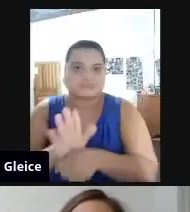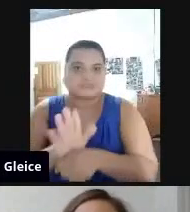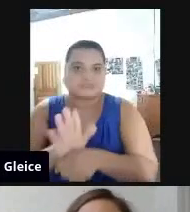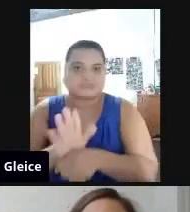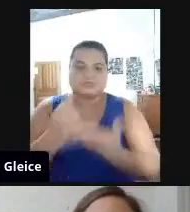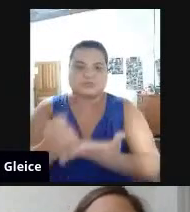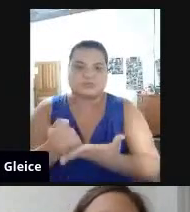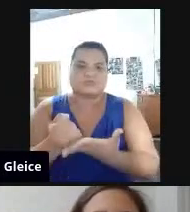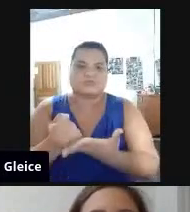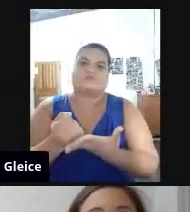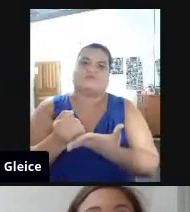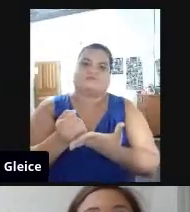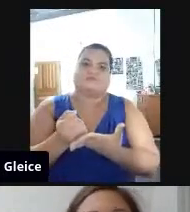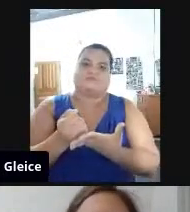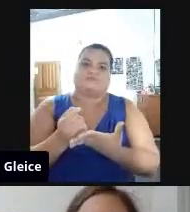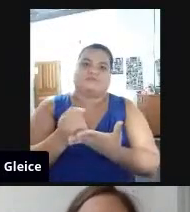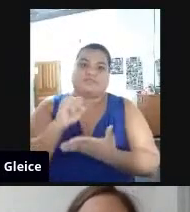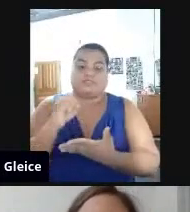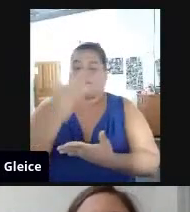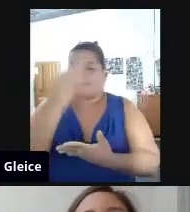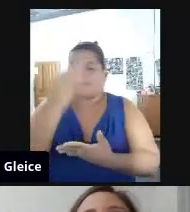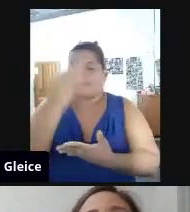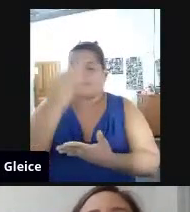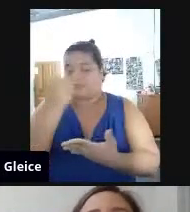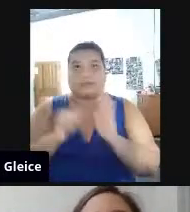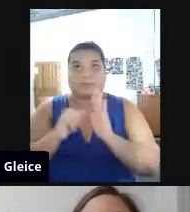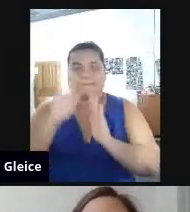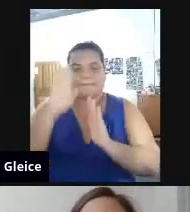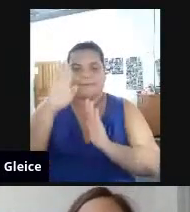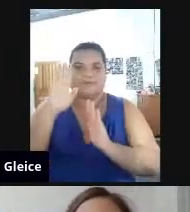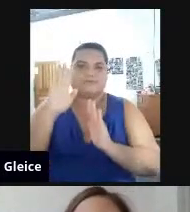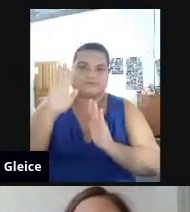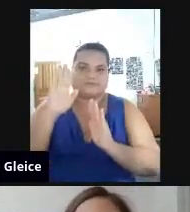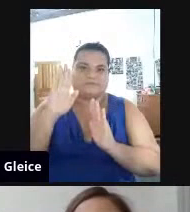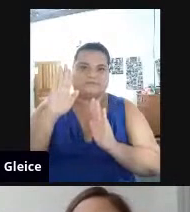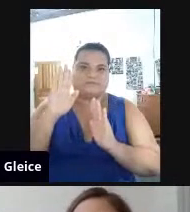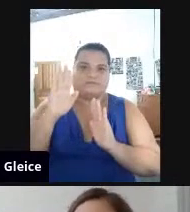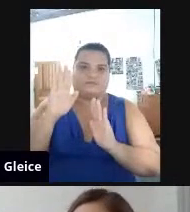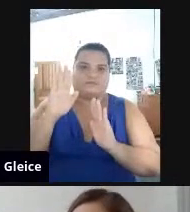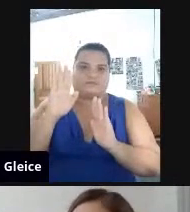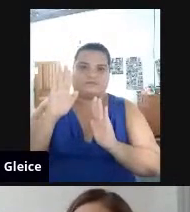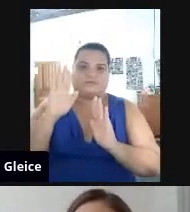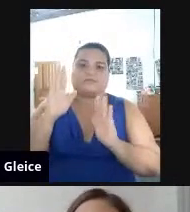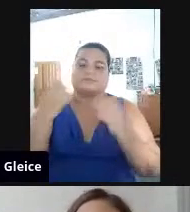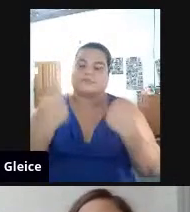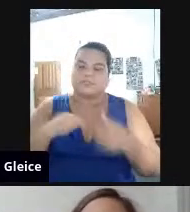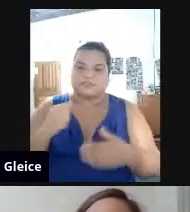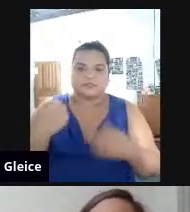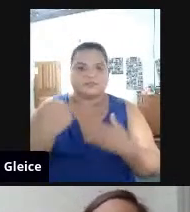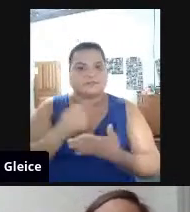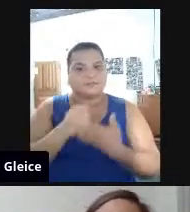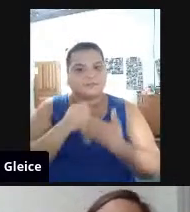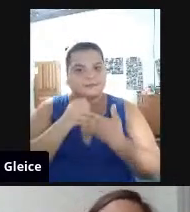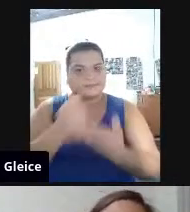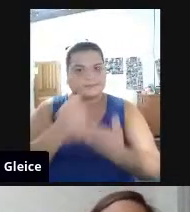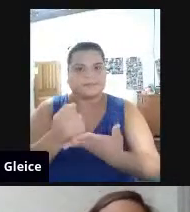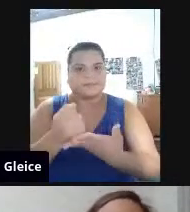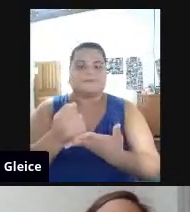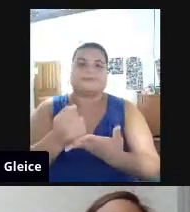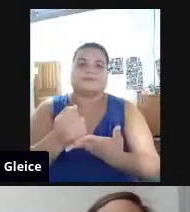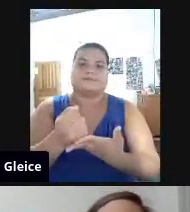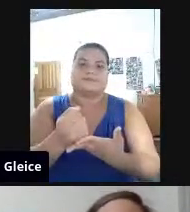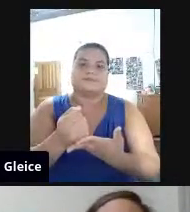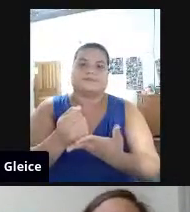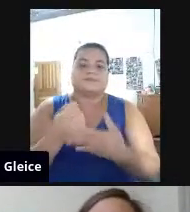grau de necessidade de assistência que esse indivíduo tiver, maior é essa severidade. E quanto mais